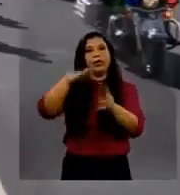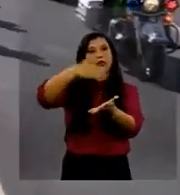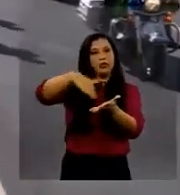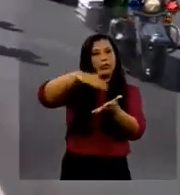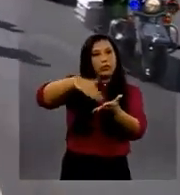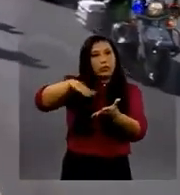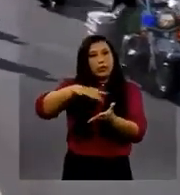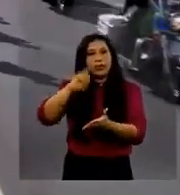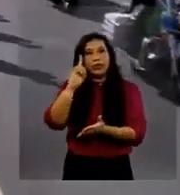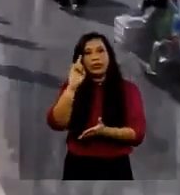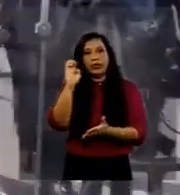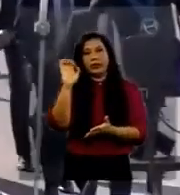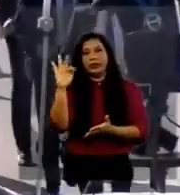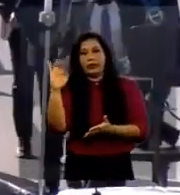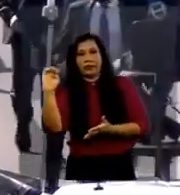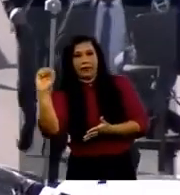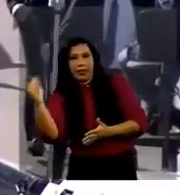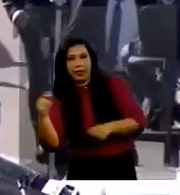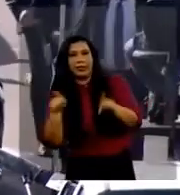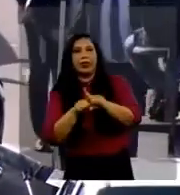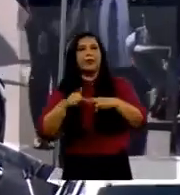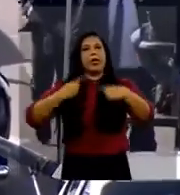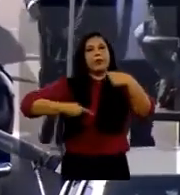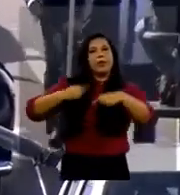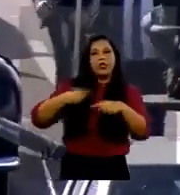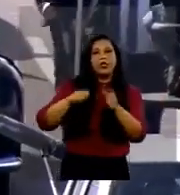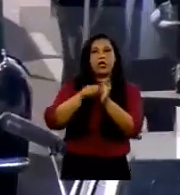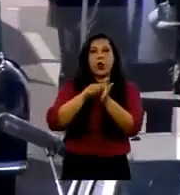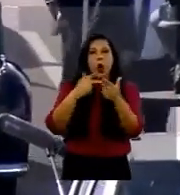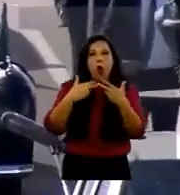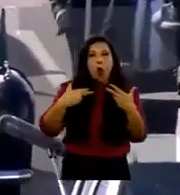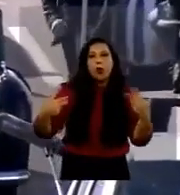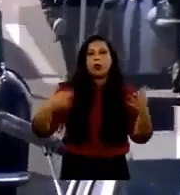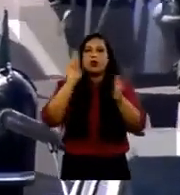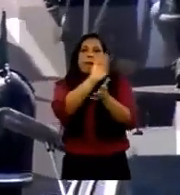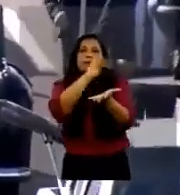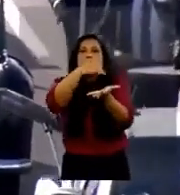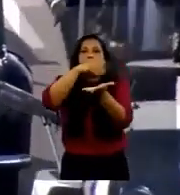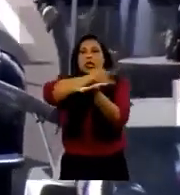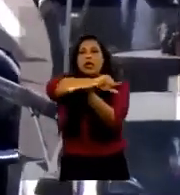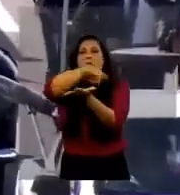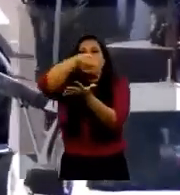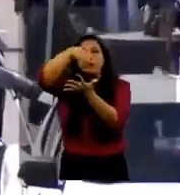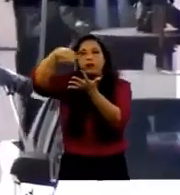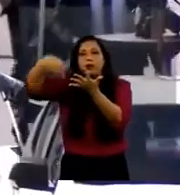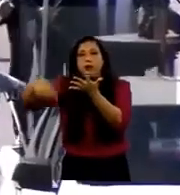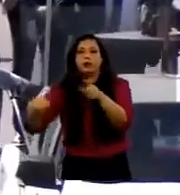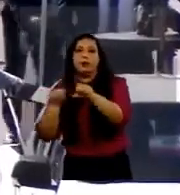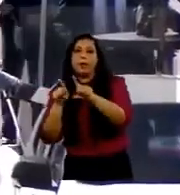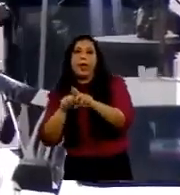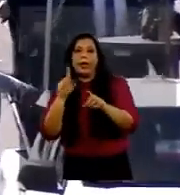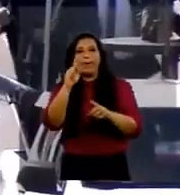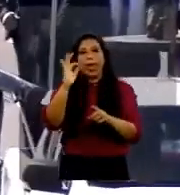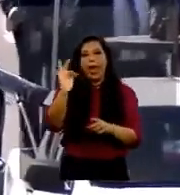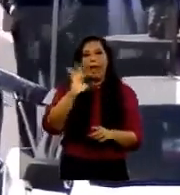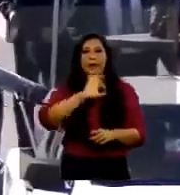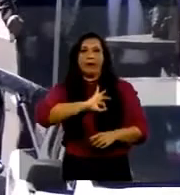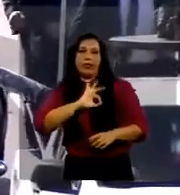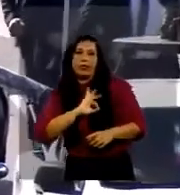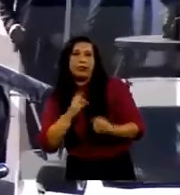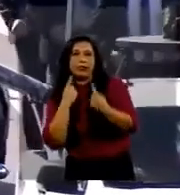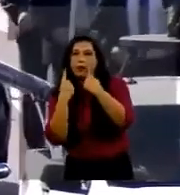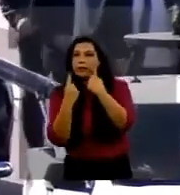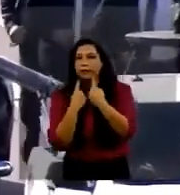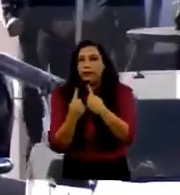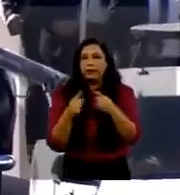Defesa do Consumidor, de Políticas sobre Drogas, enfim, nomes à frente da Polícia Federal, Polícia Rodoviária